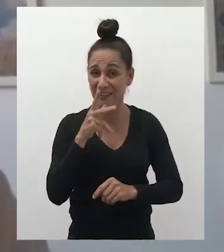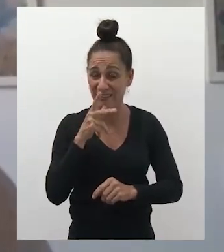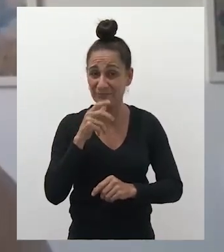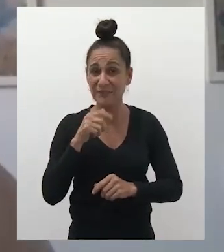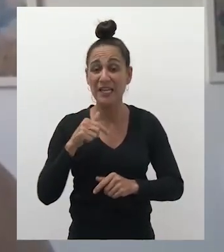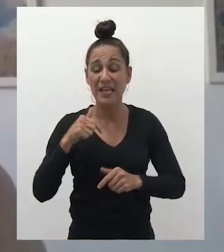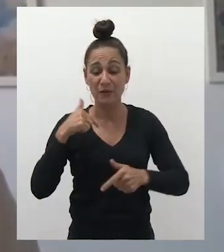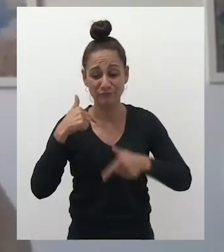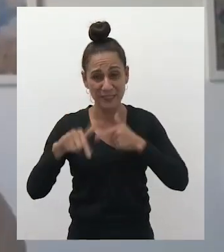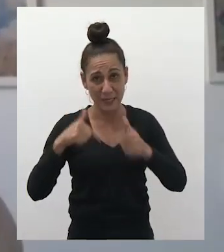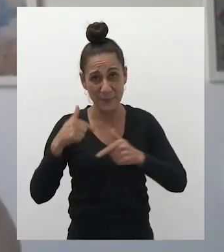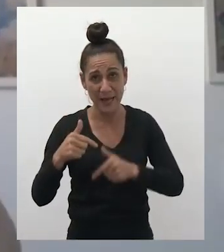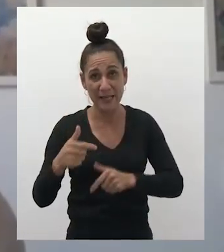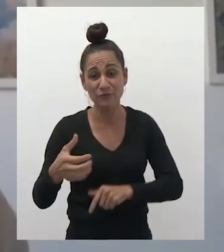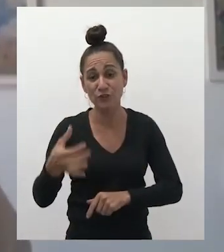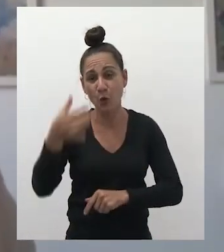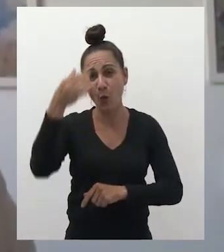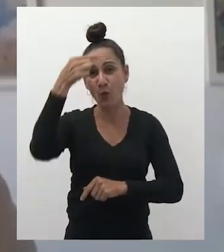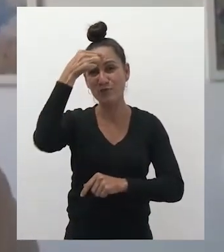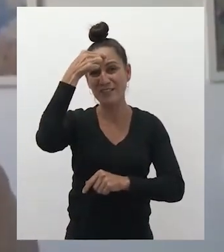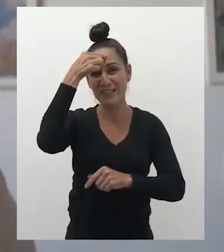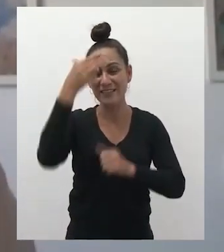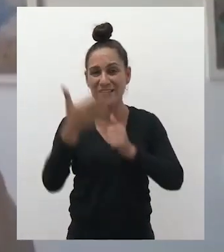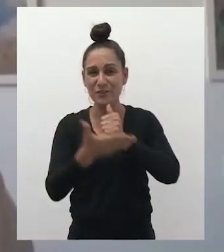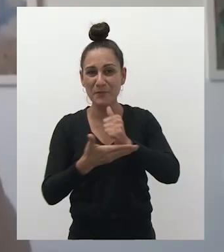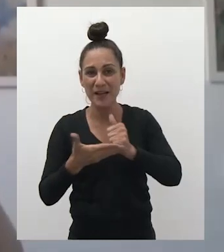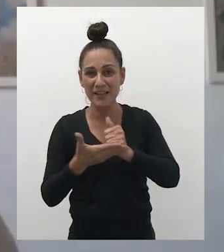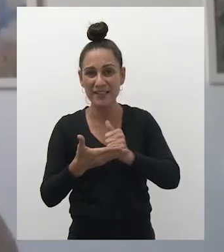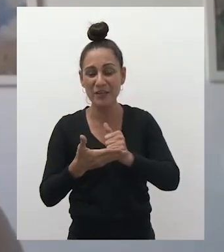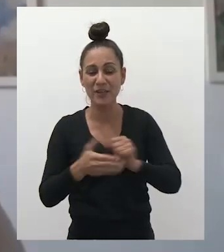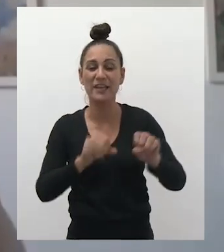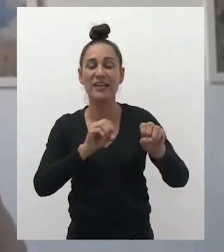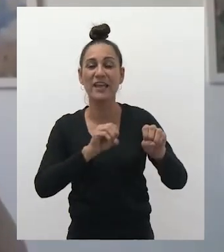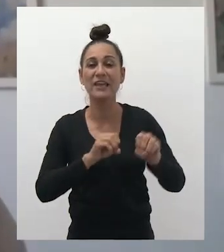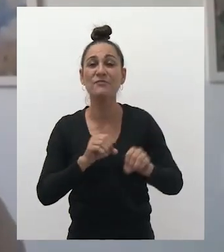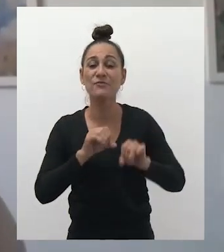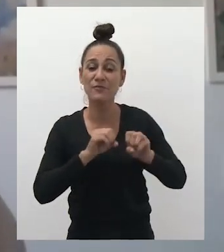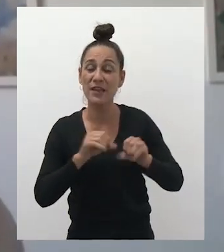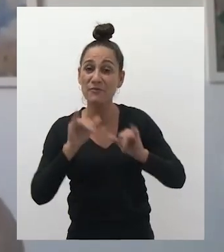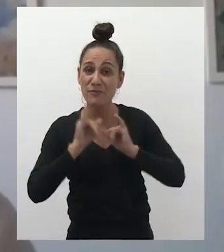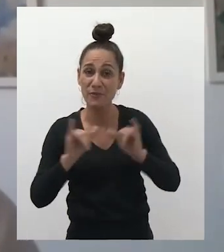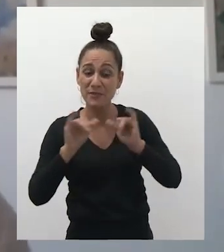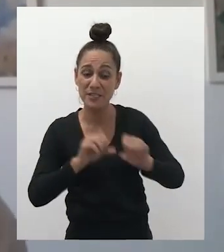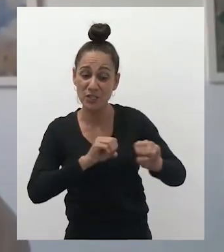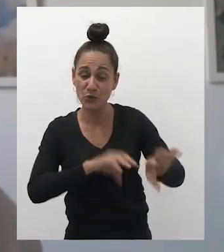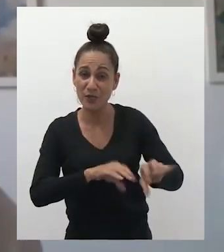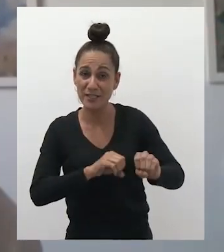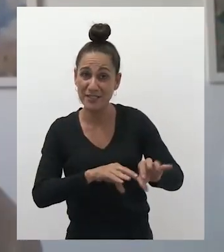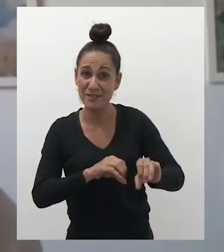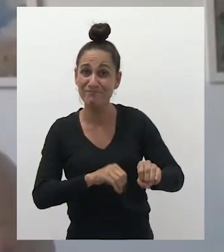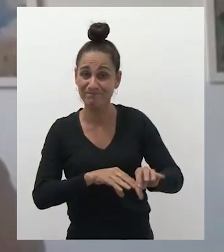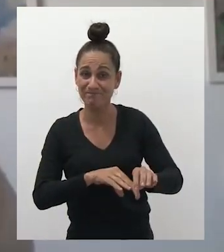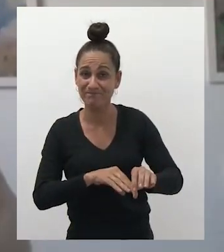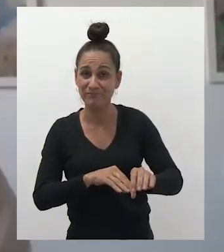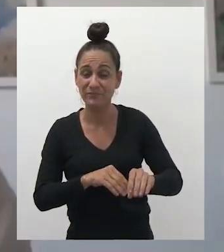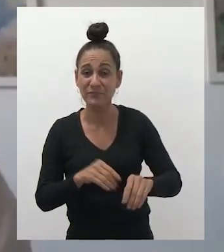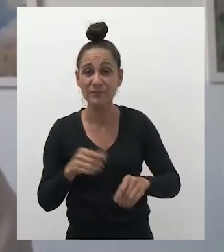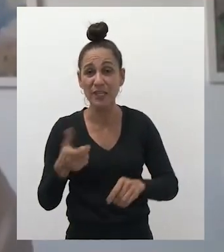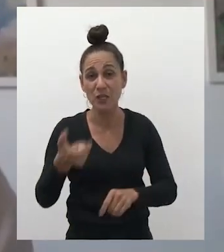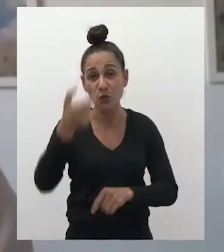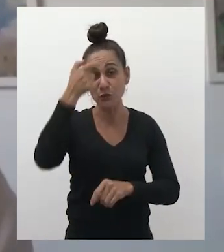de conscientização de base, é informação e educação. Então, a gente conscientizar as pessoas,